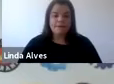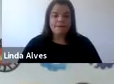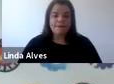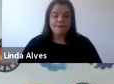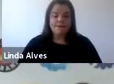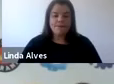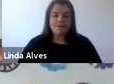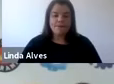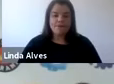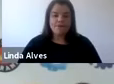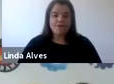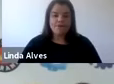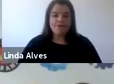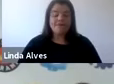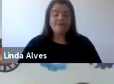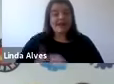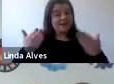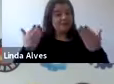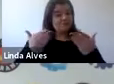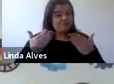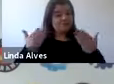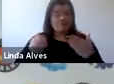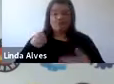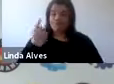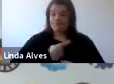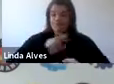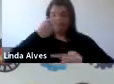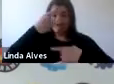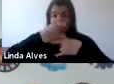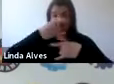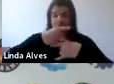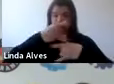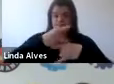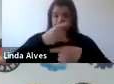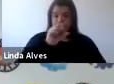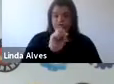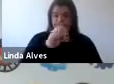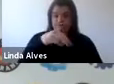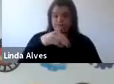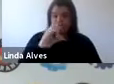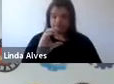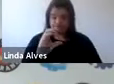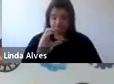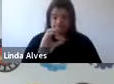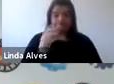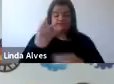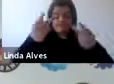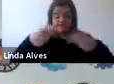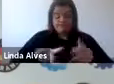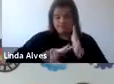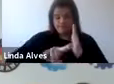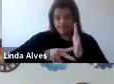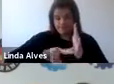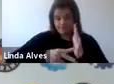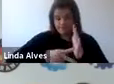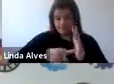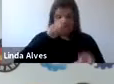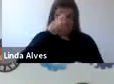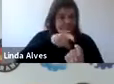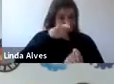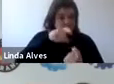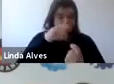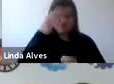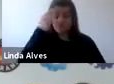Nós vamos receber aqui na Live SMC hoje uma das nossas principais lideranças aqui do SMC, é o nosso secretário-geral, Jamil